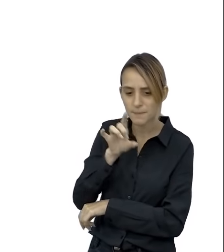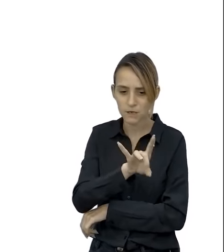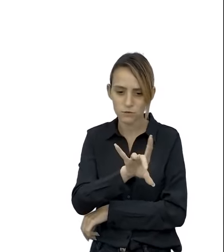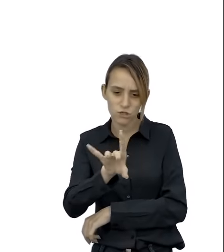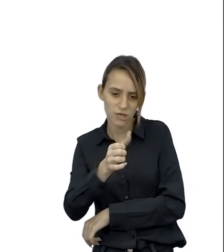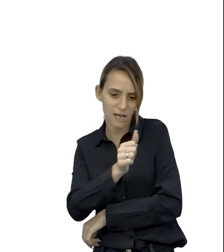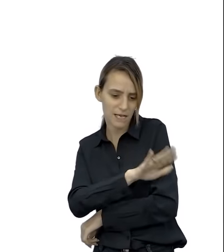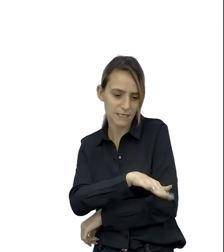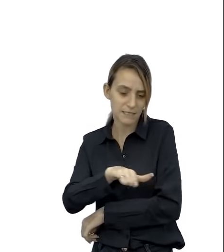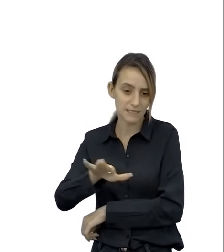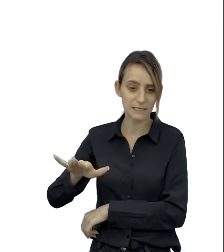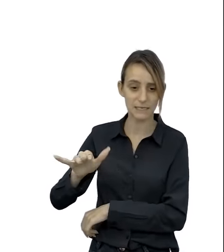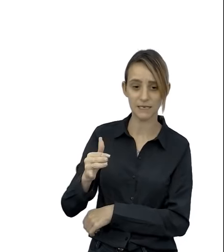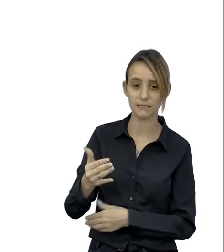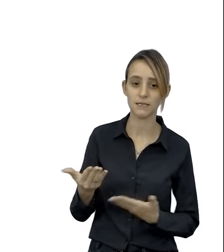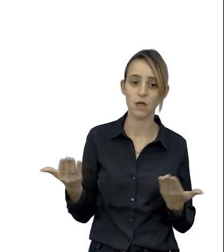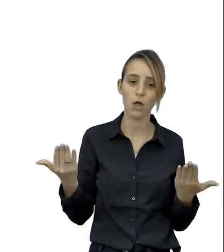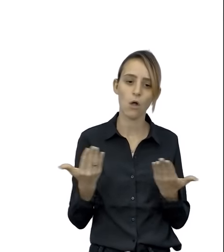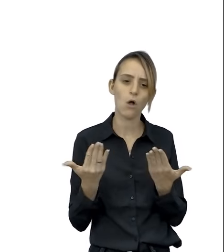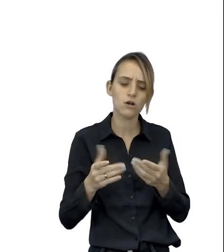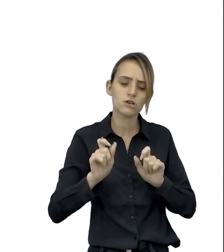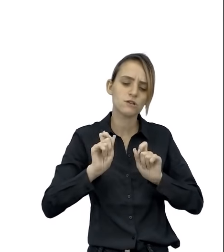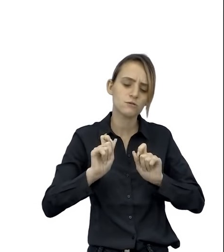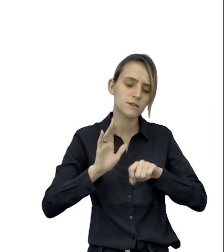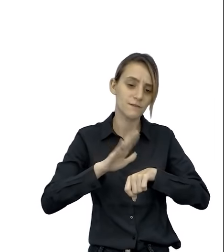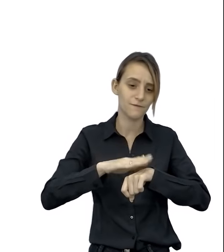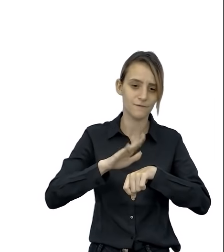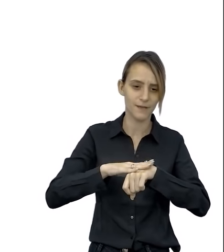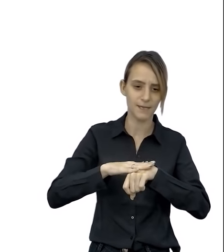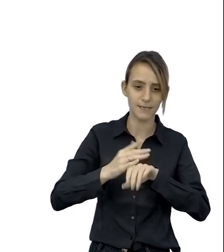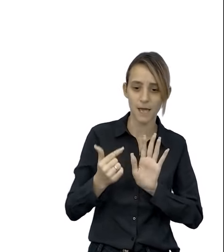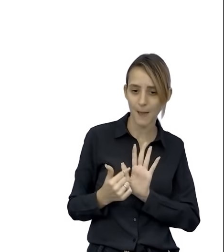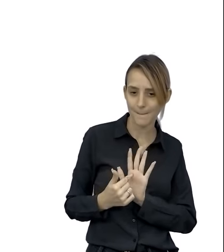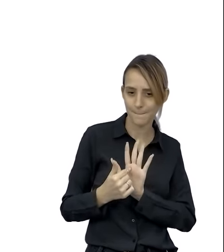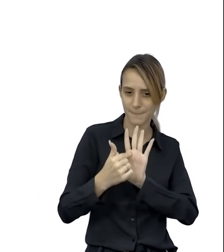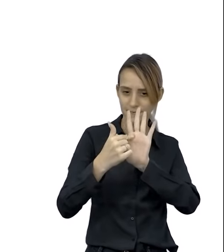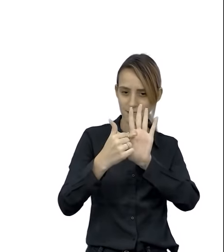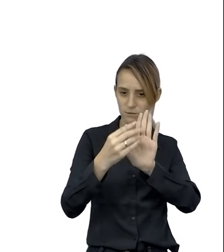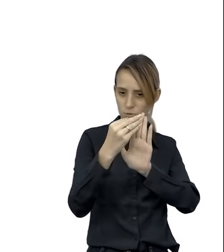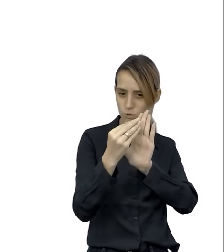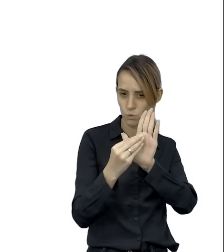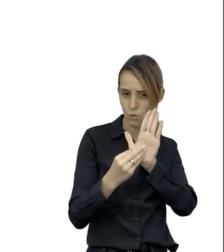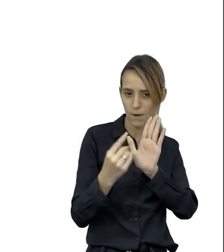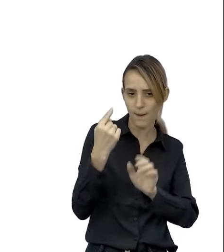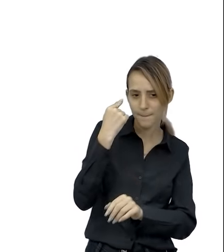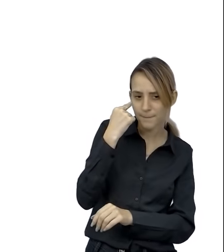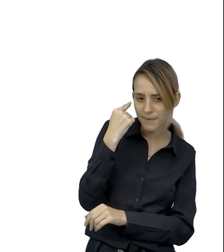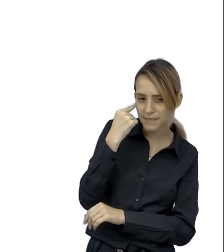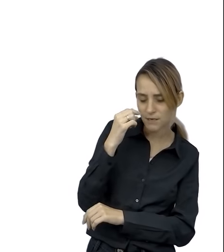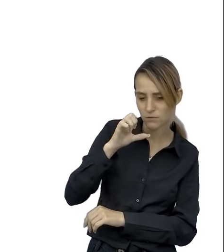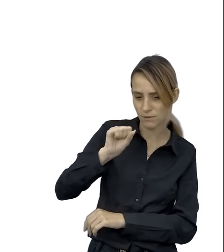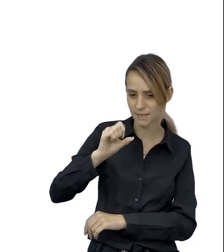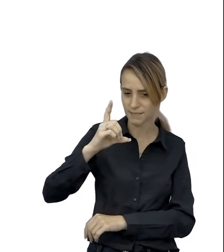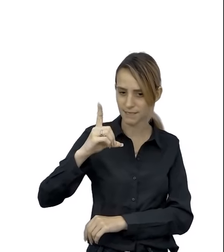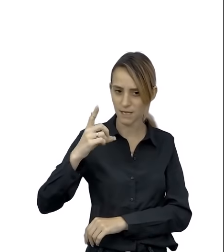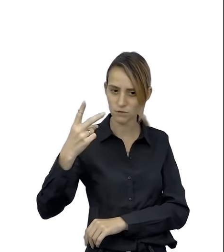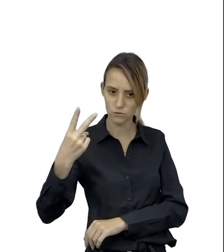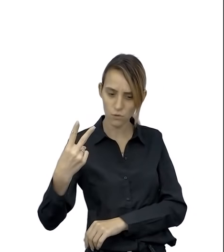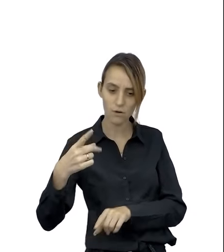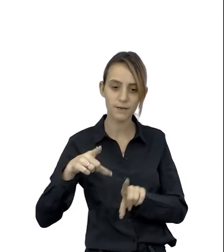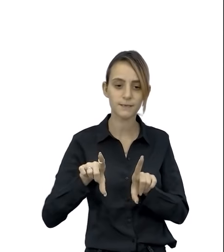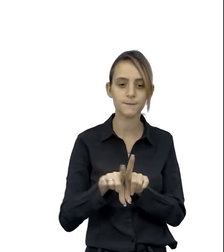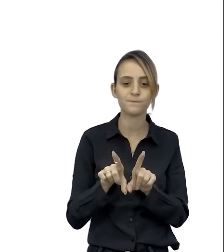hoje? Apresentação do roteiro formativo, pensando na sequência didática 2, retomamos o que